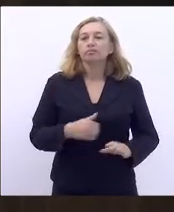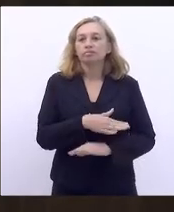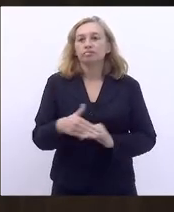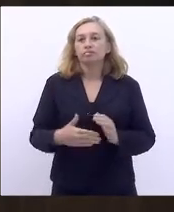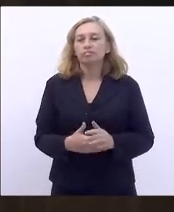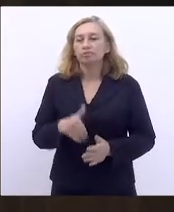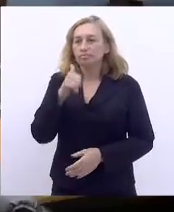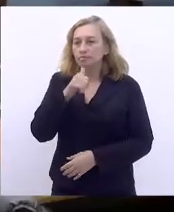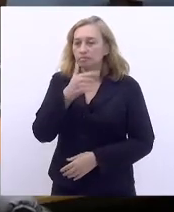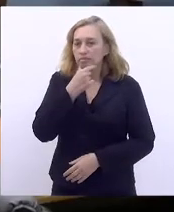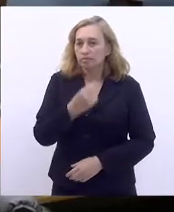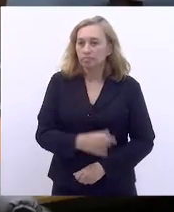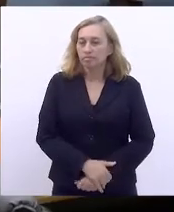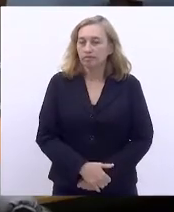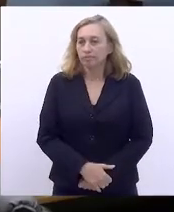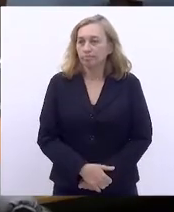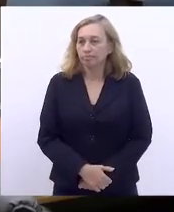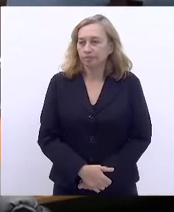todas.